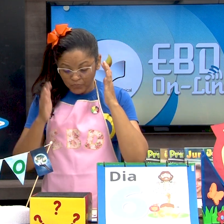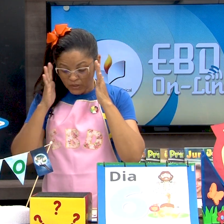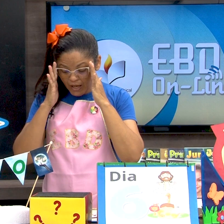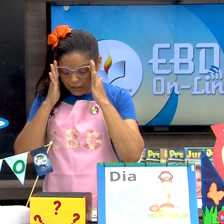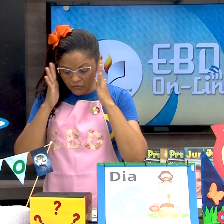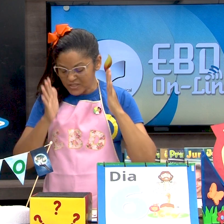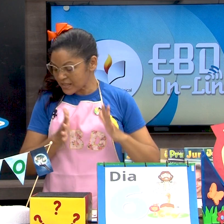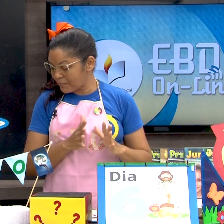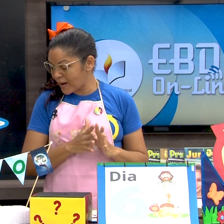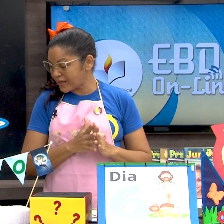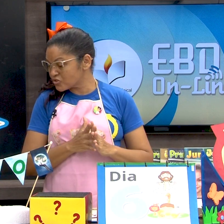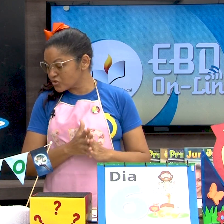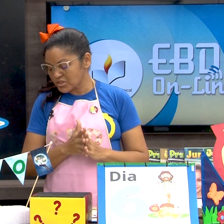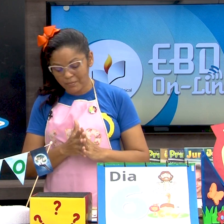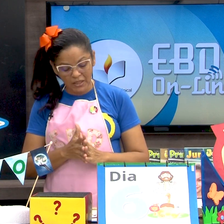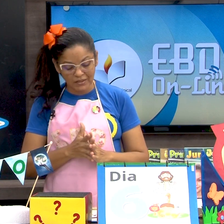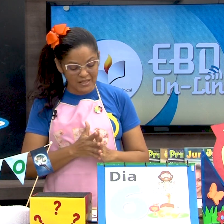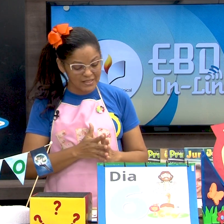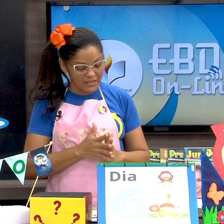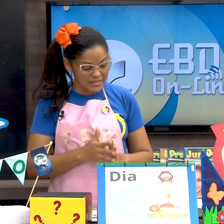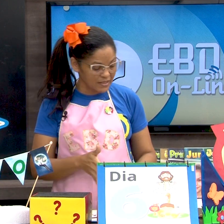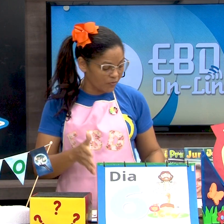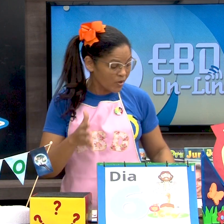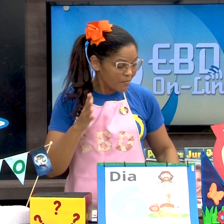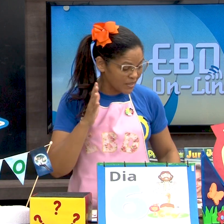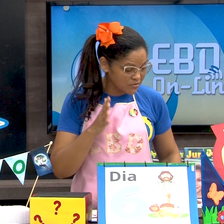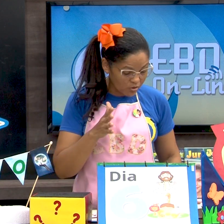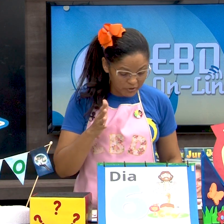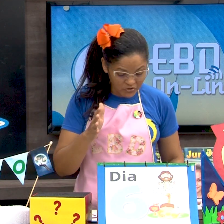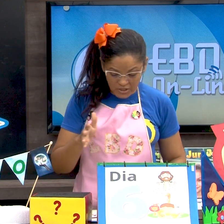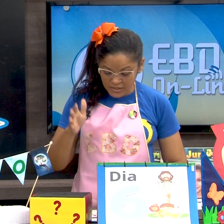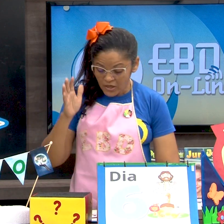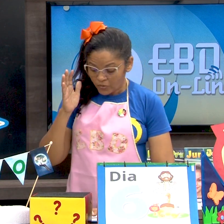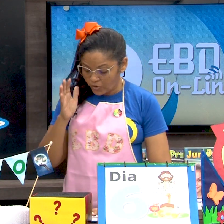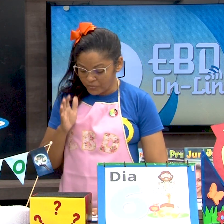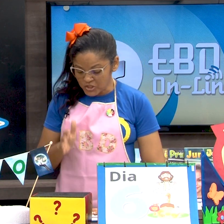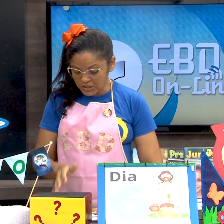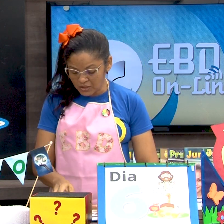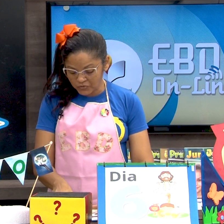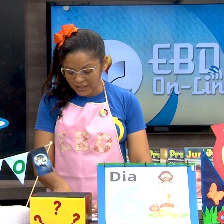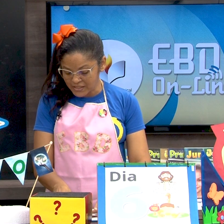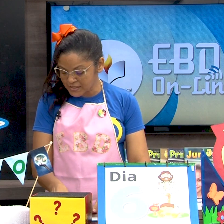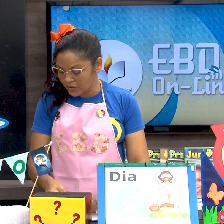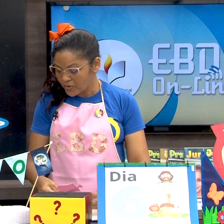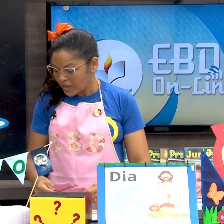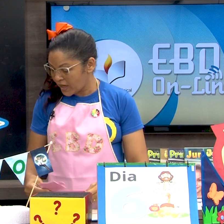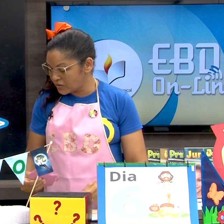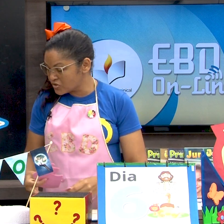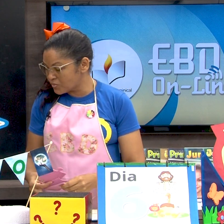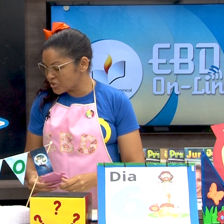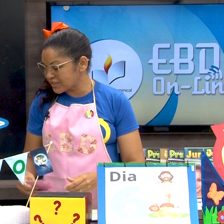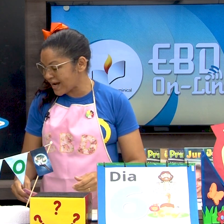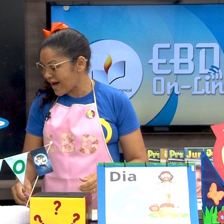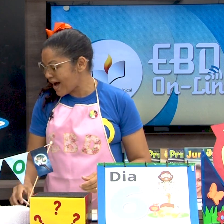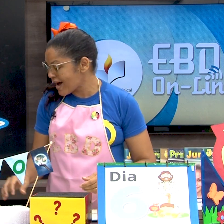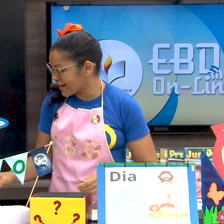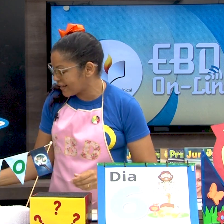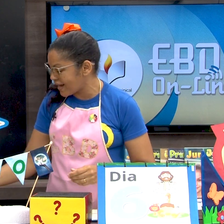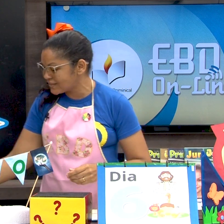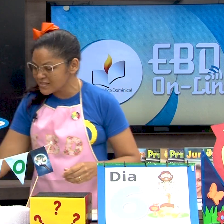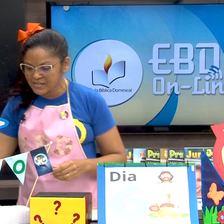criado e ali você Para justamente nessa lição Mas como eu disse o objetivo da lição é nos